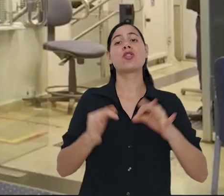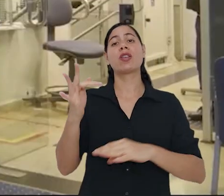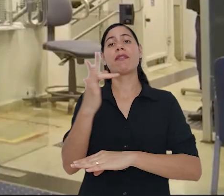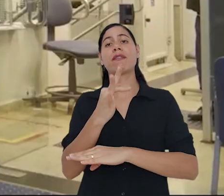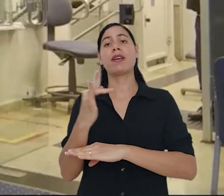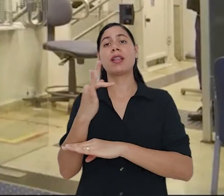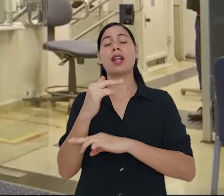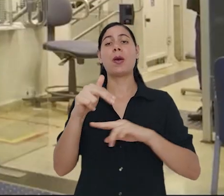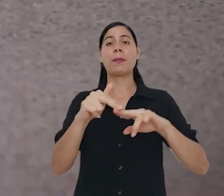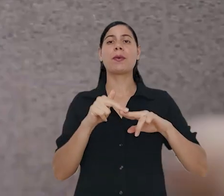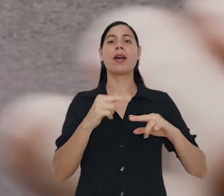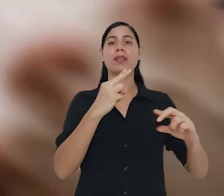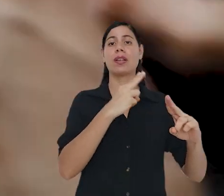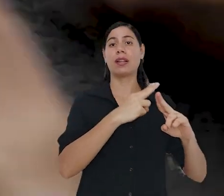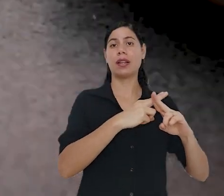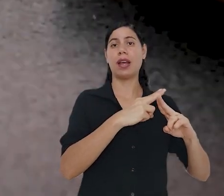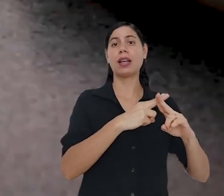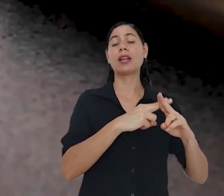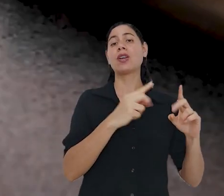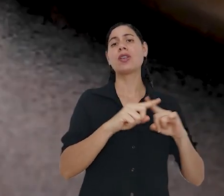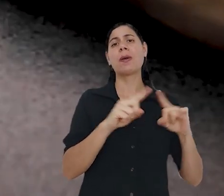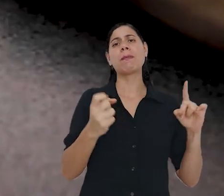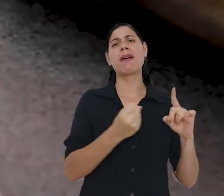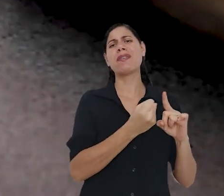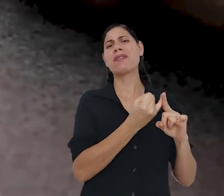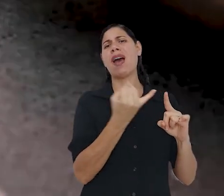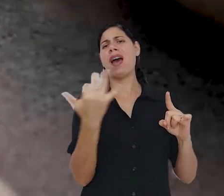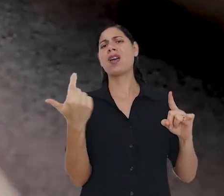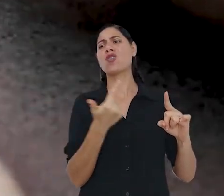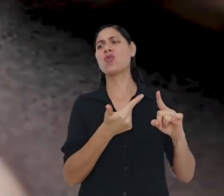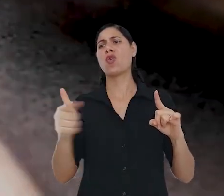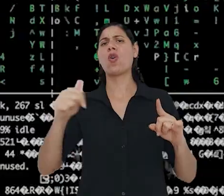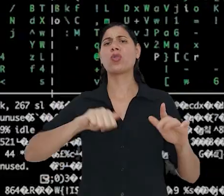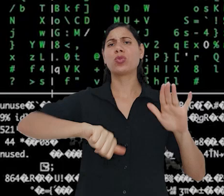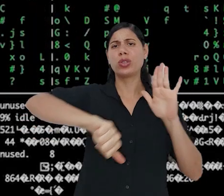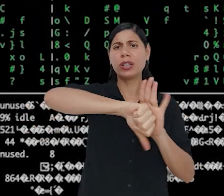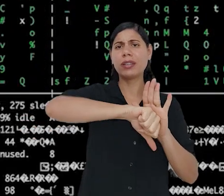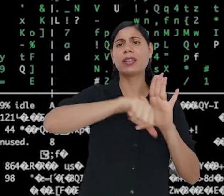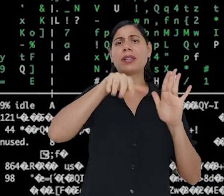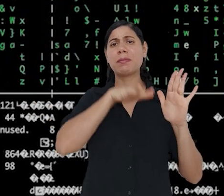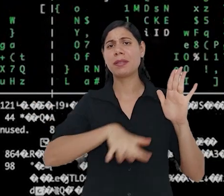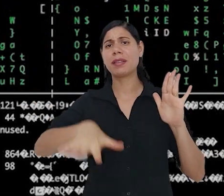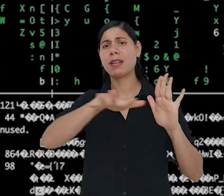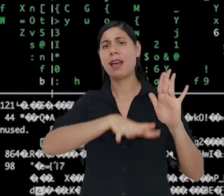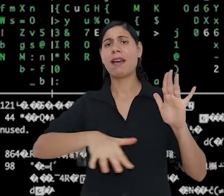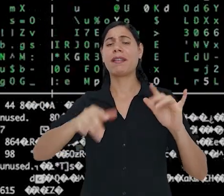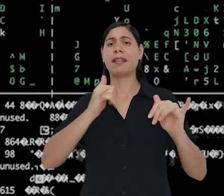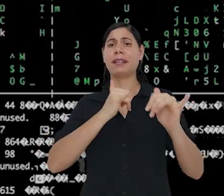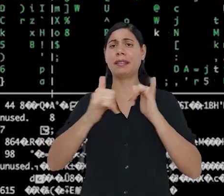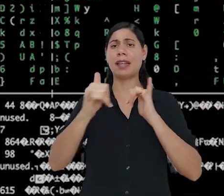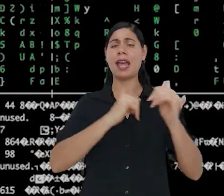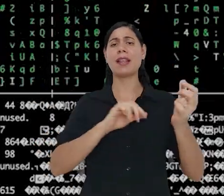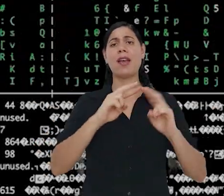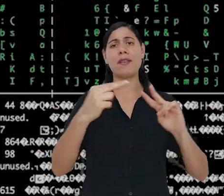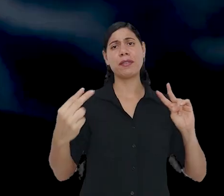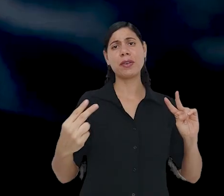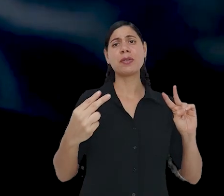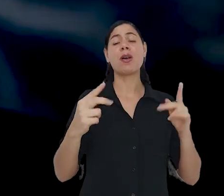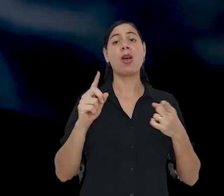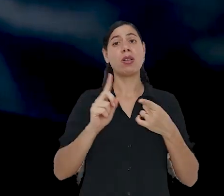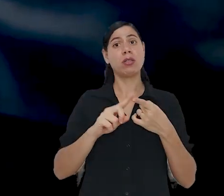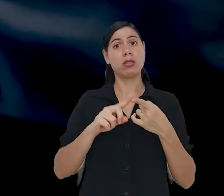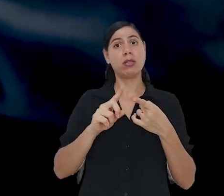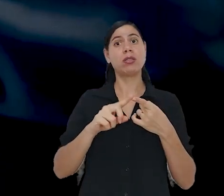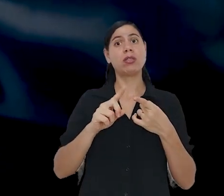envolver a Caixa, mas uma série de outros crimes cometidos no ambiente virtual também atraem